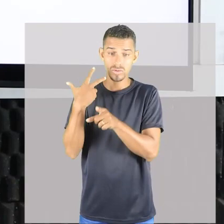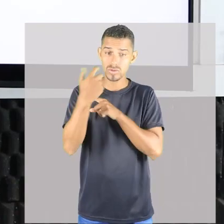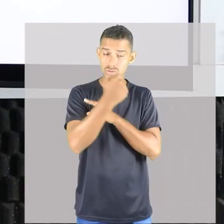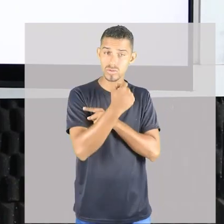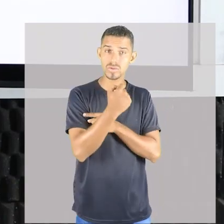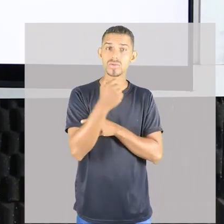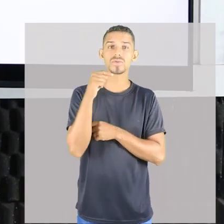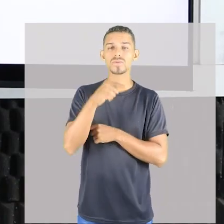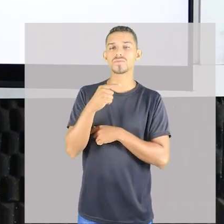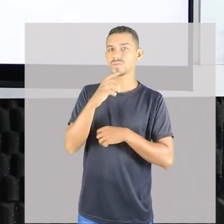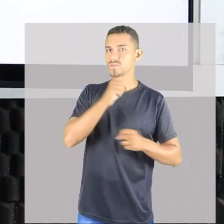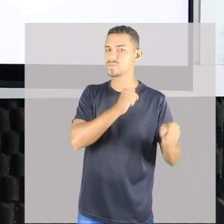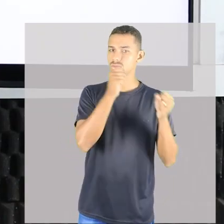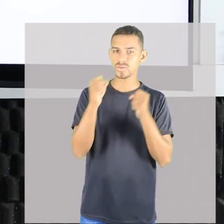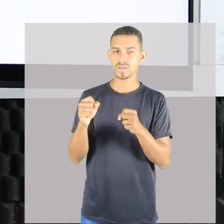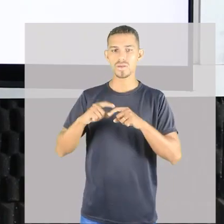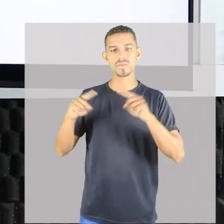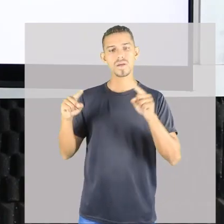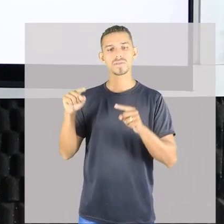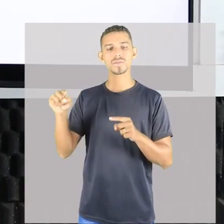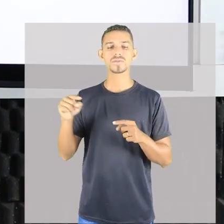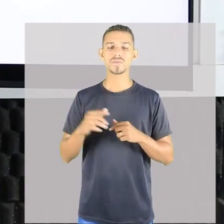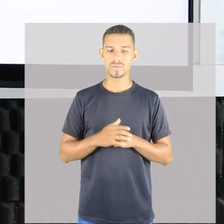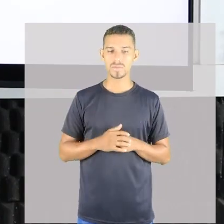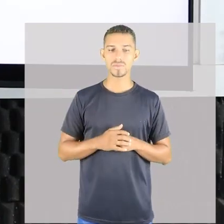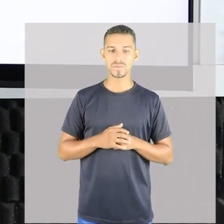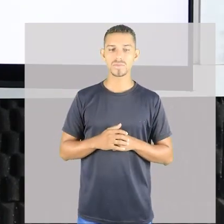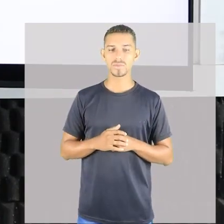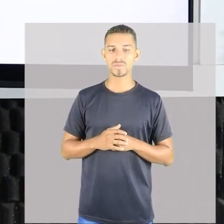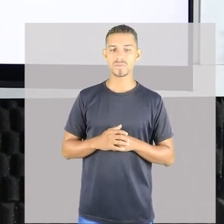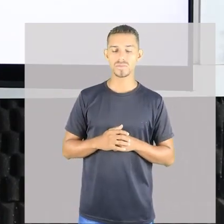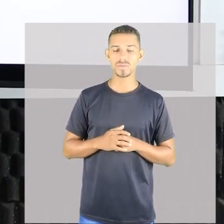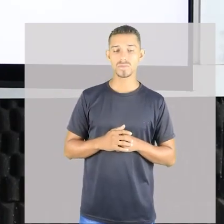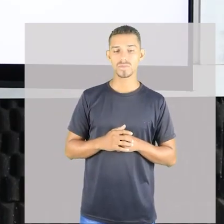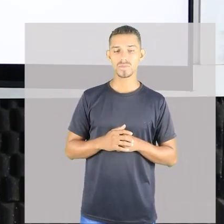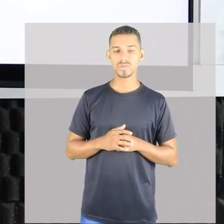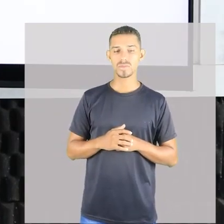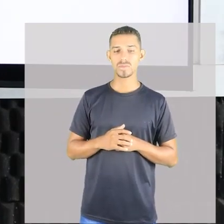poder. Só que aí você entra a figura de Stalin, né, do Exército